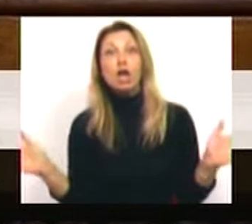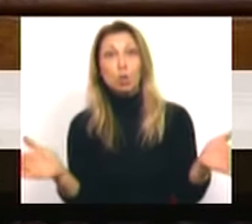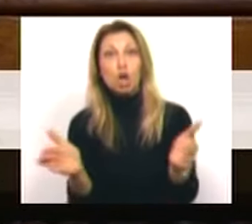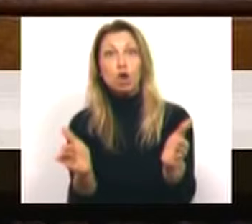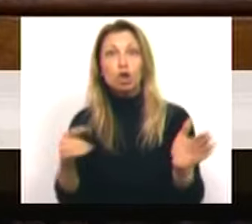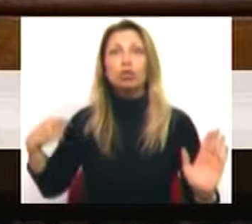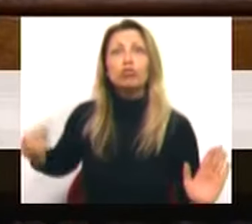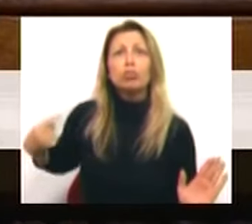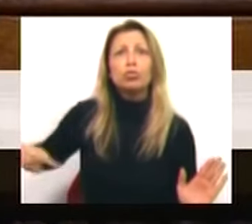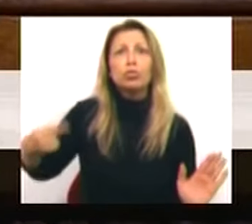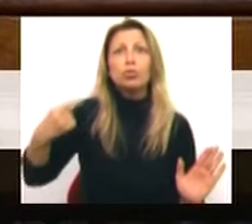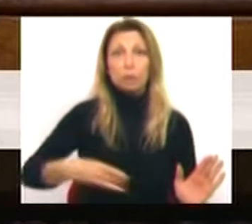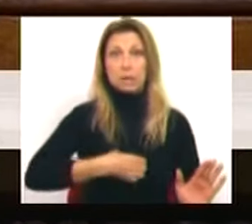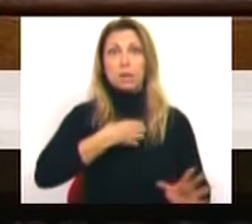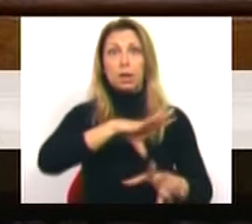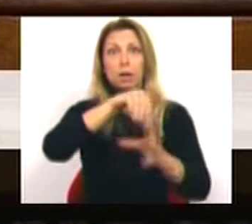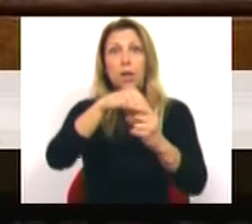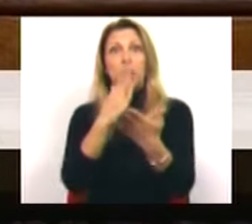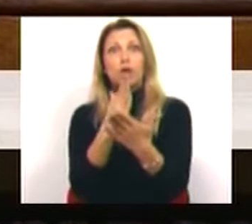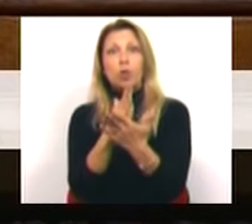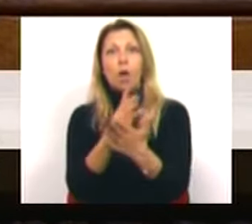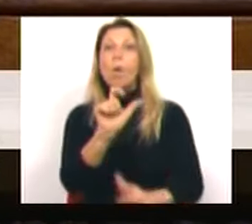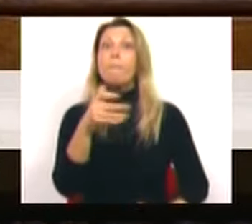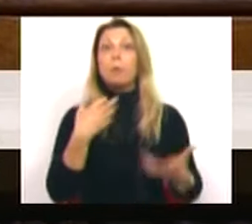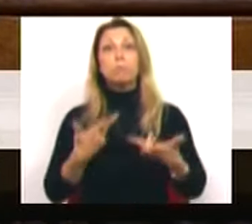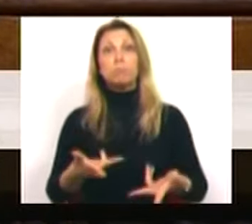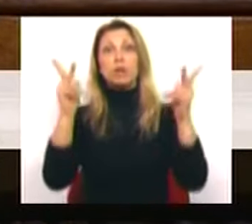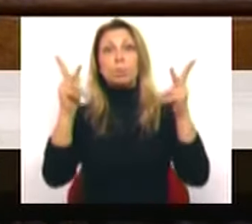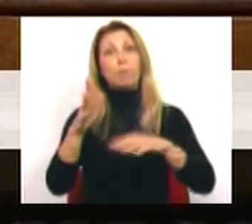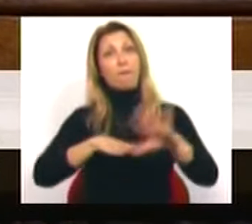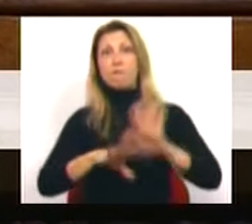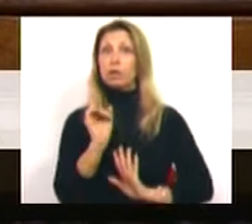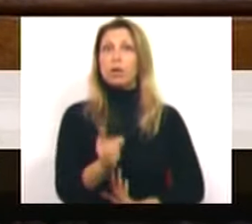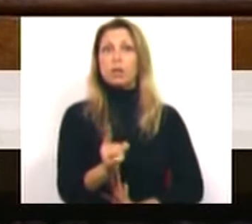diariamente nas escolas. O PCP está disponível para fazer isso mesmo.